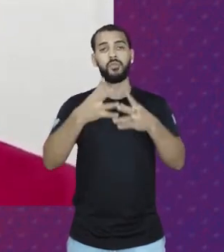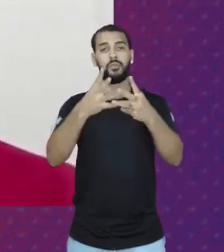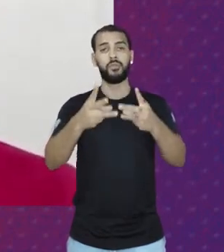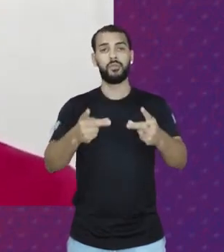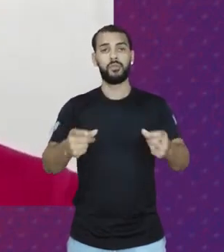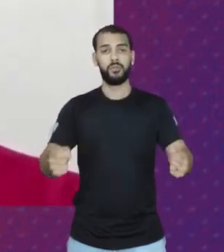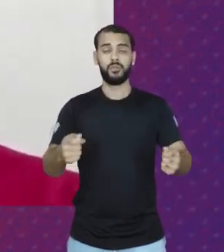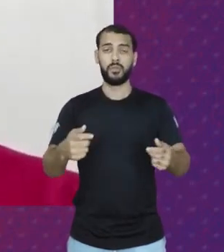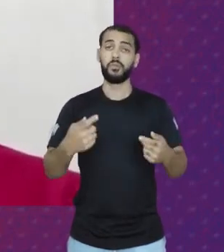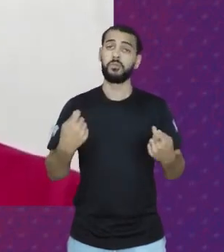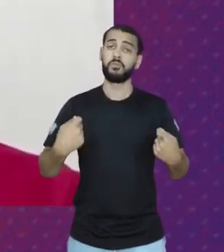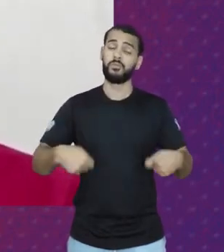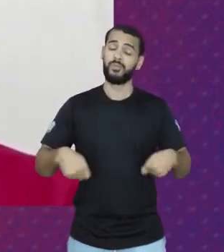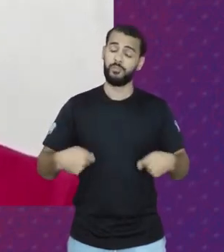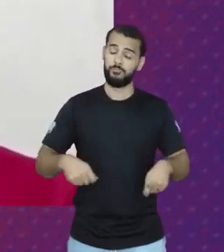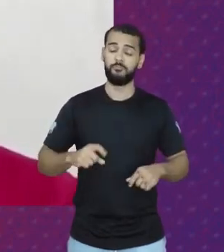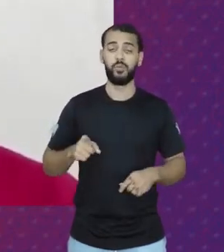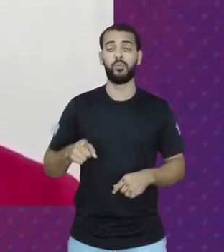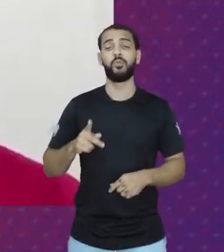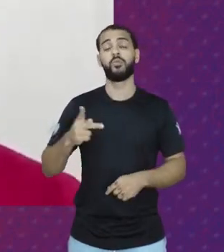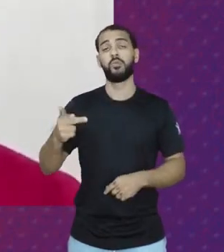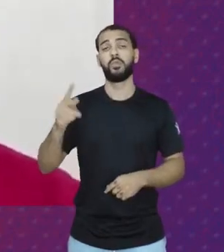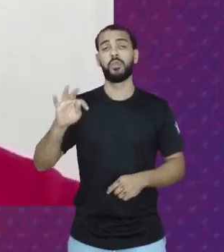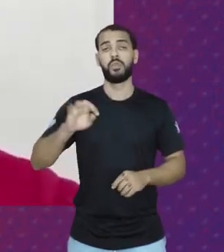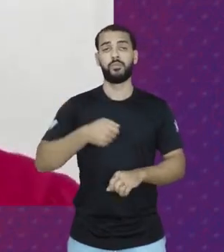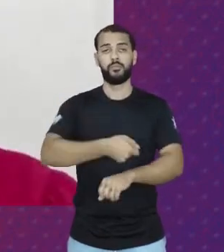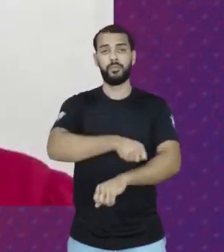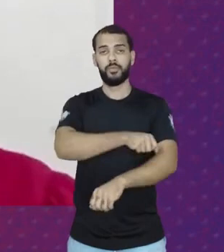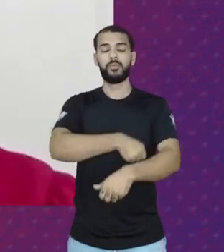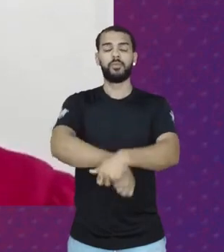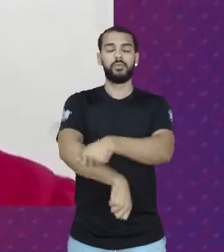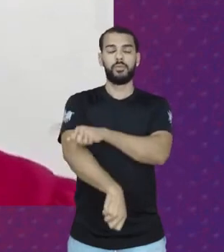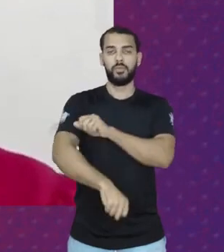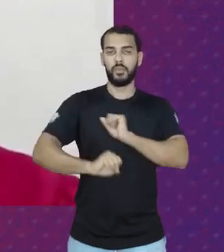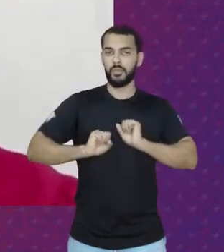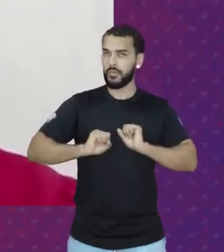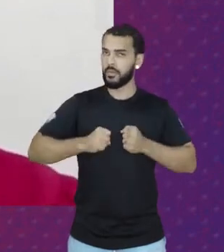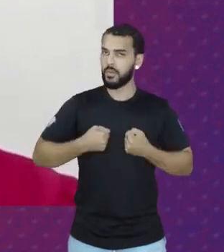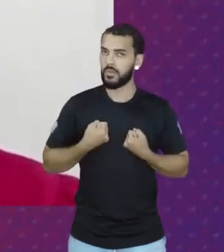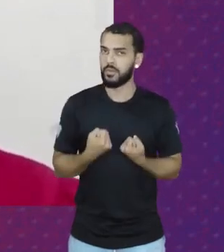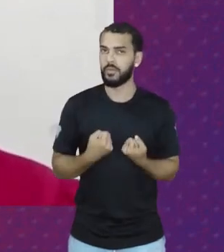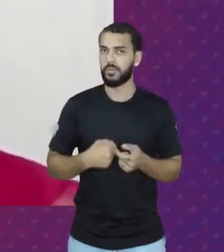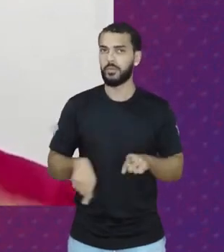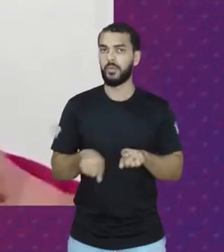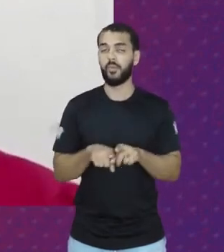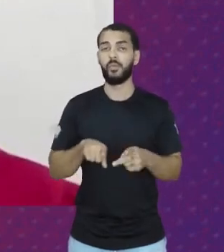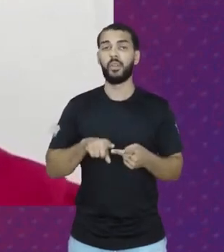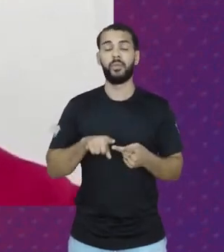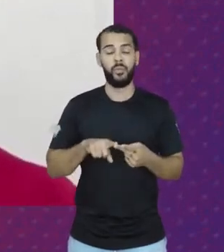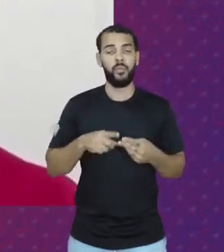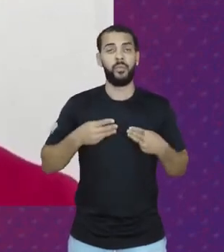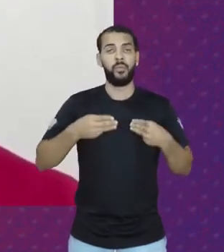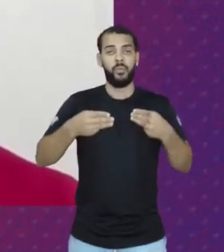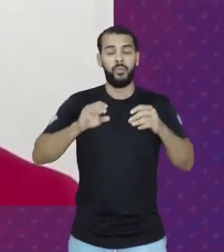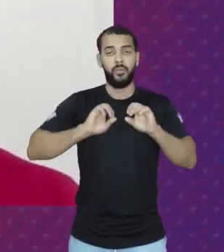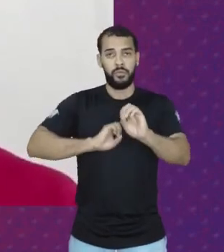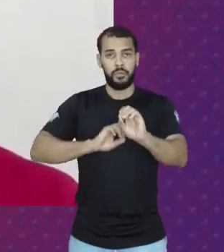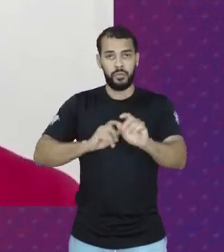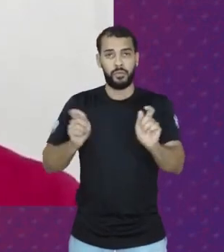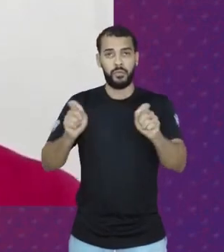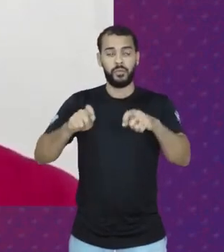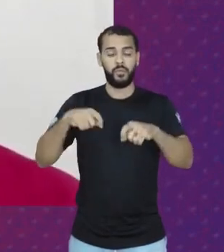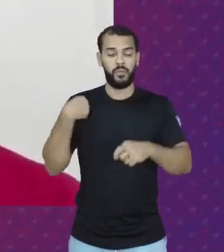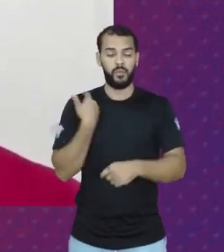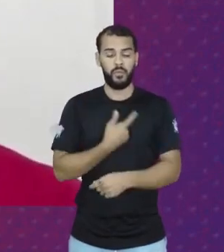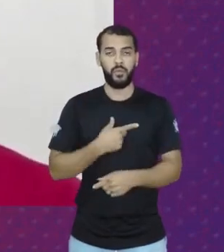exige muito do PT, exige muito do Ministério da Educação, para que possamos, lançadas as